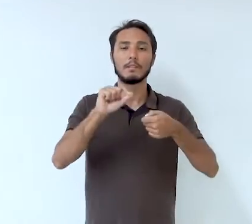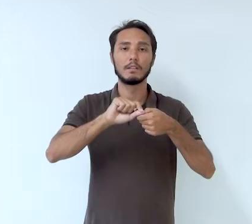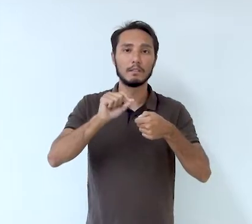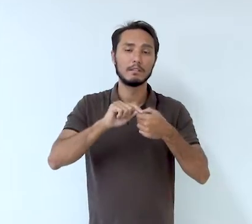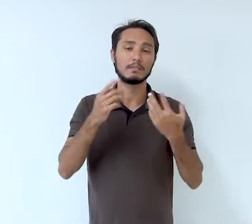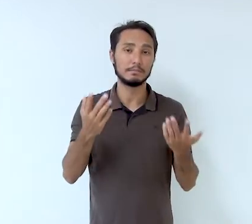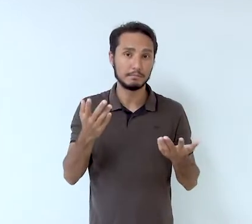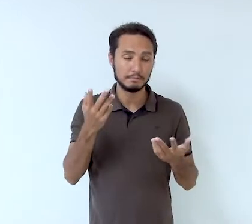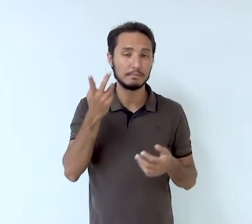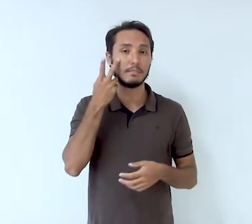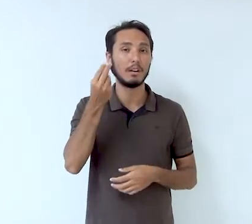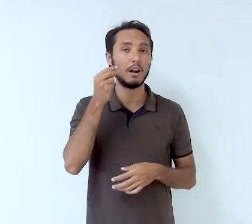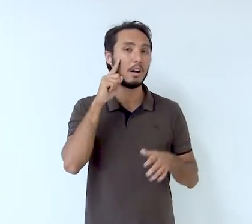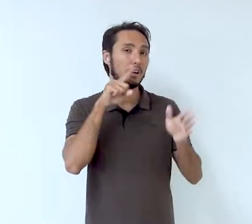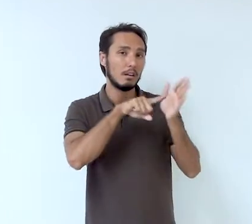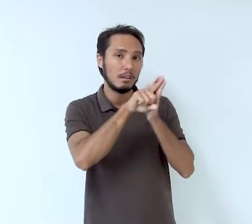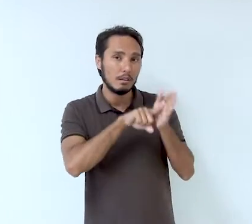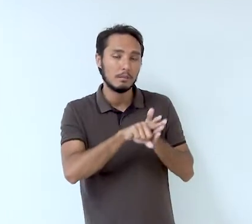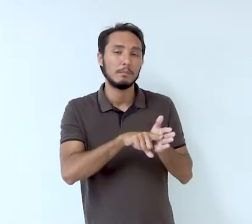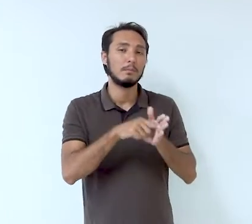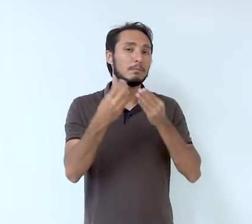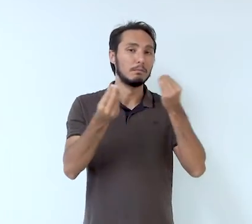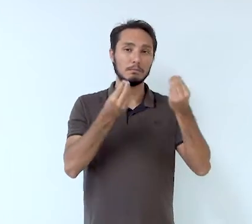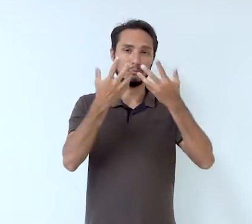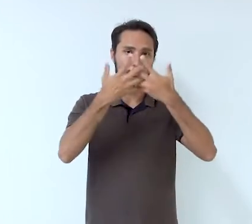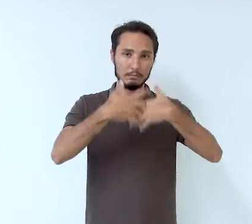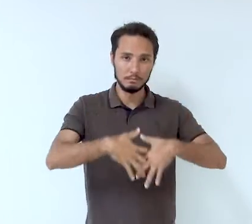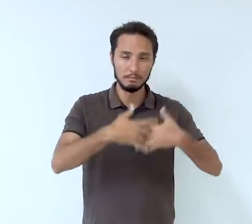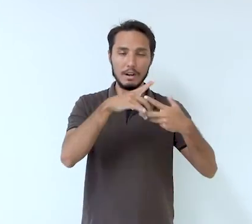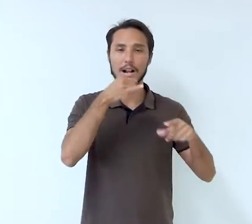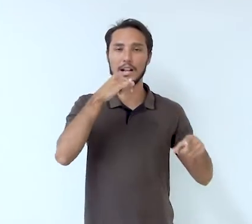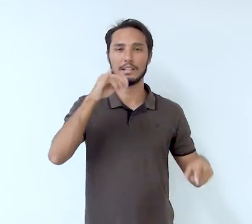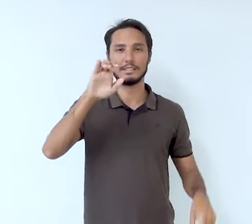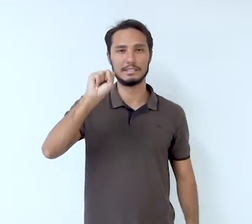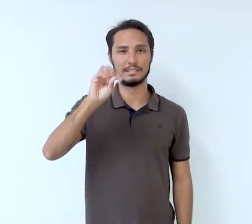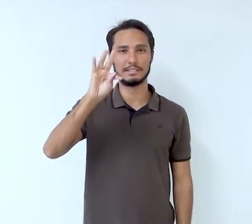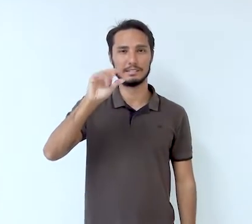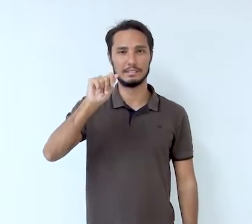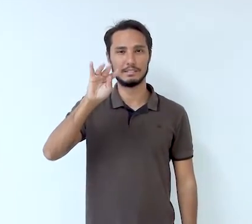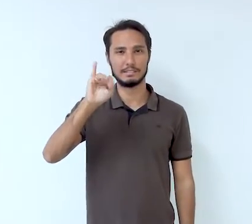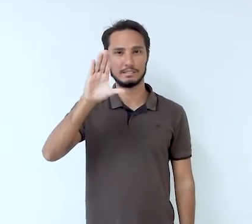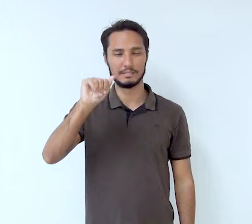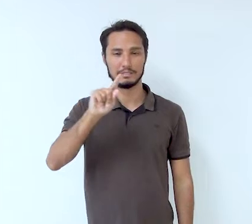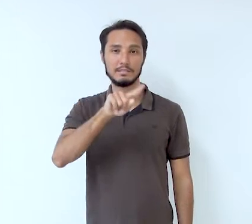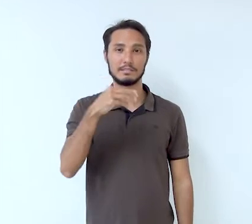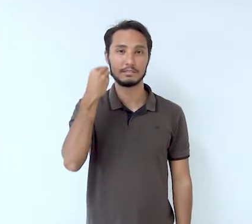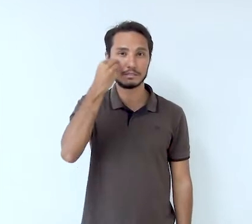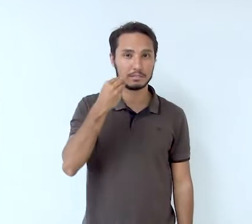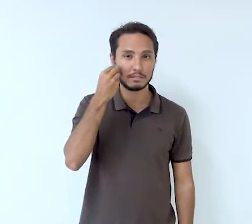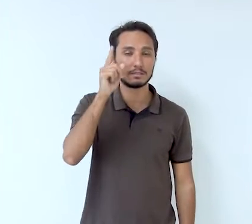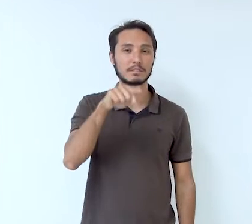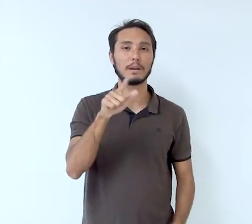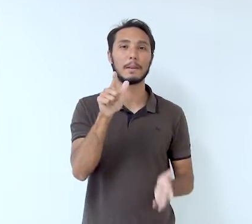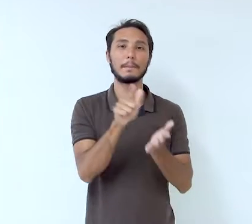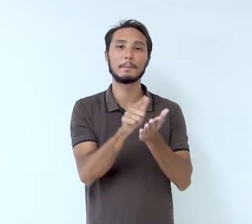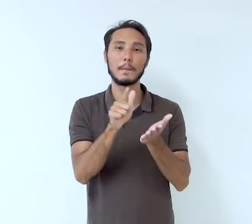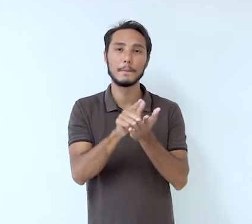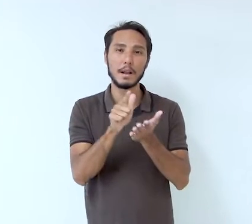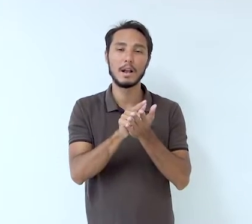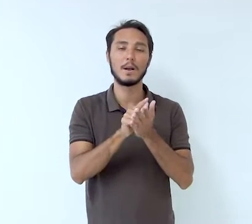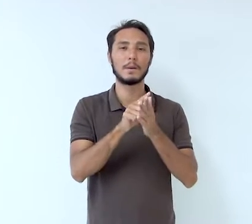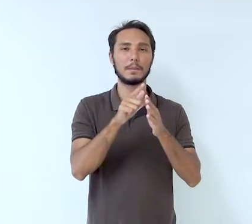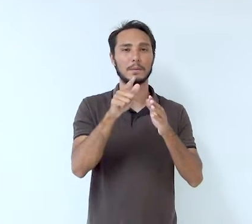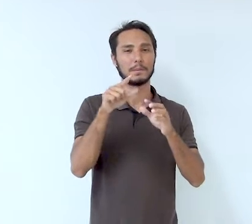pode fazer para verificar como funciona a eletricidade estática. Uma experiência é a experiência do